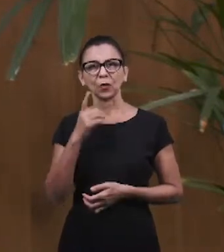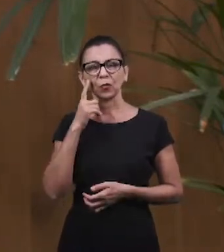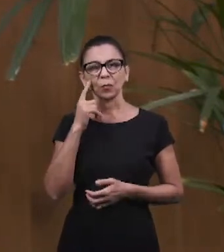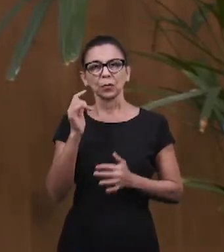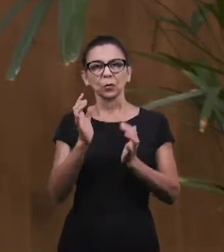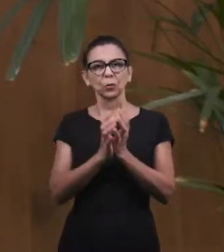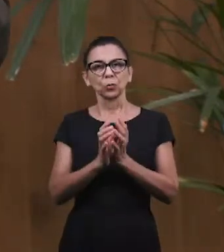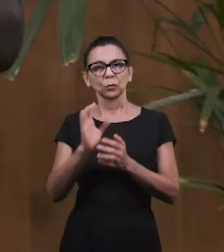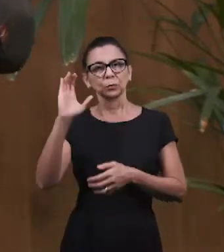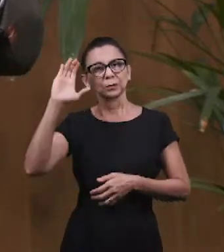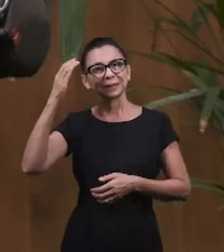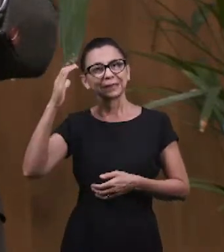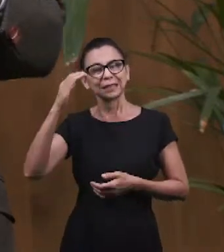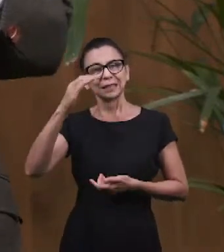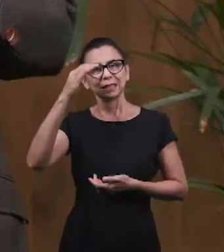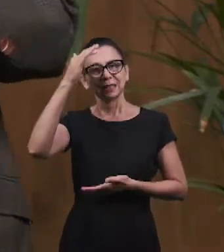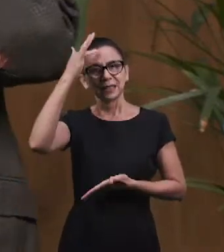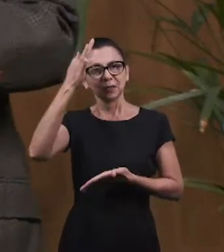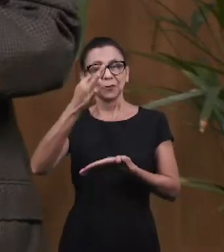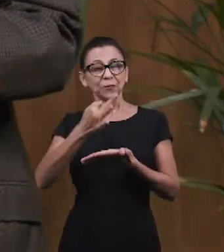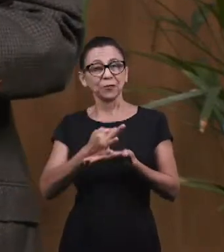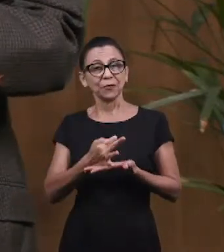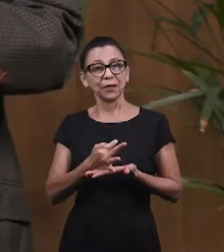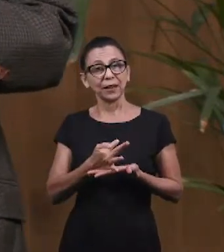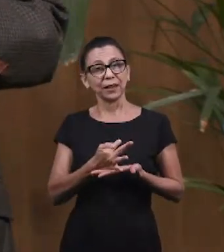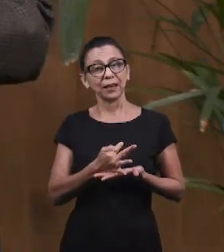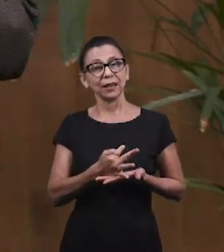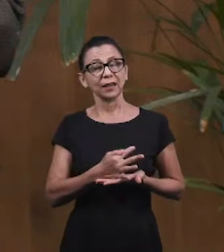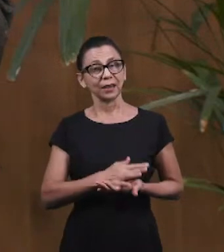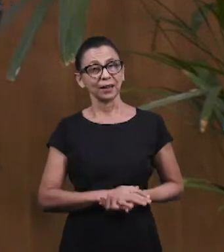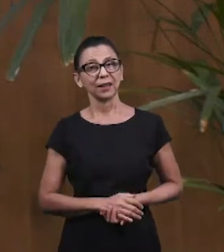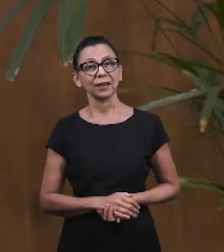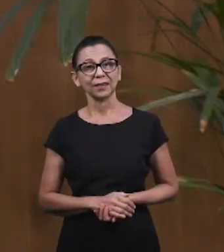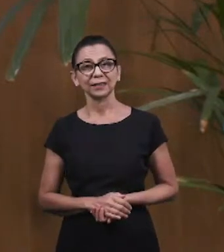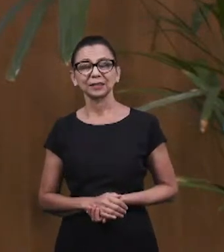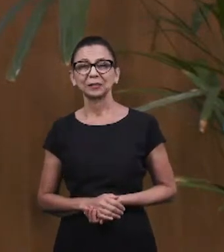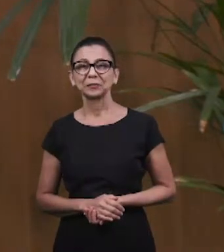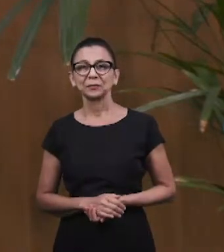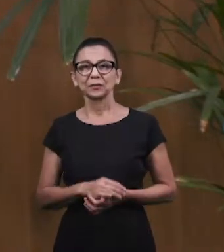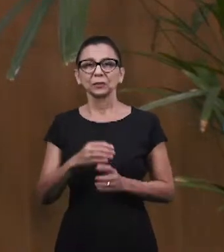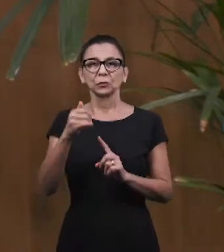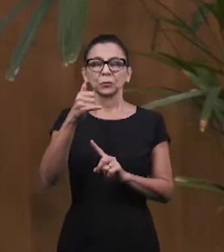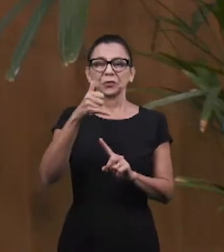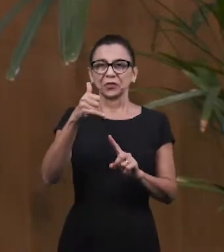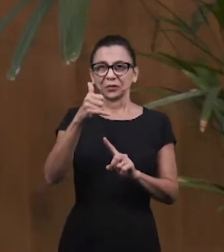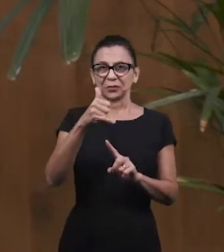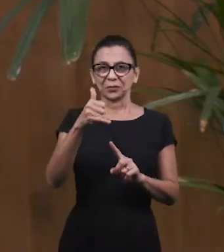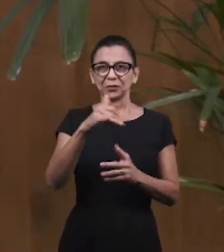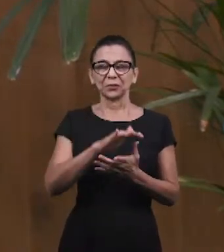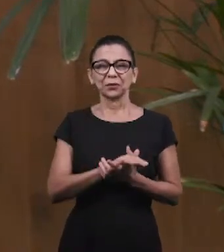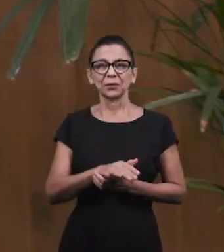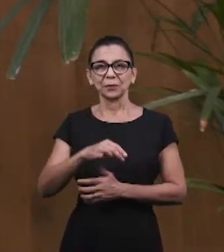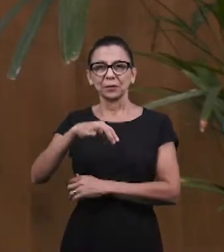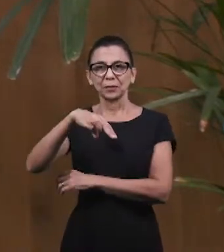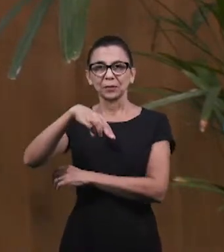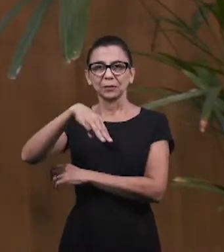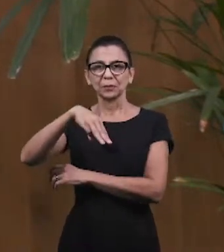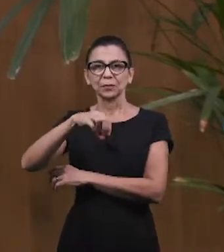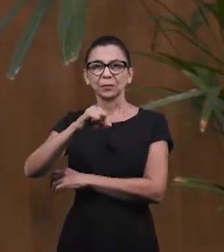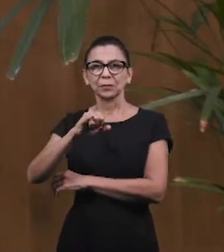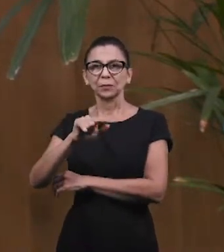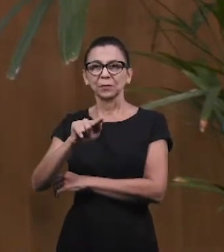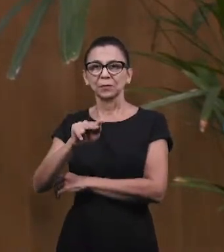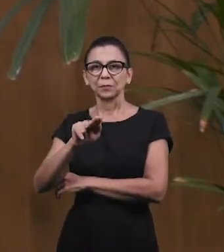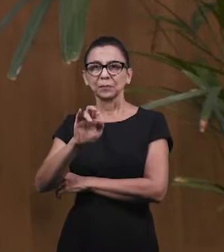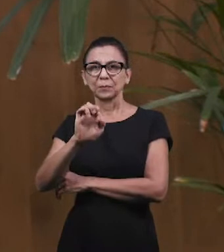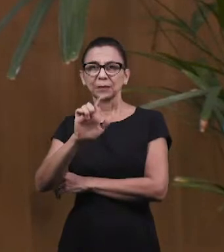Fé. E nós vamos então dirigir essa pergunta a ele. E é esse nosso ungido, nosso querido companheiro, o Miguel Faria Lima.